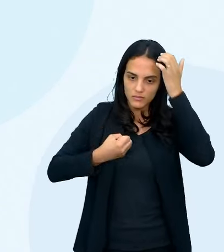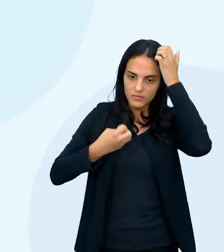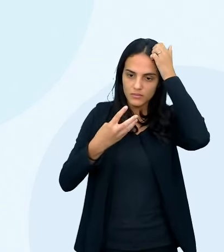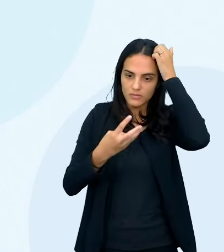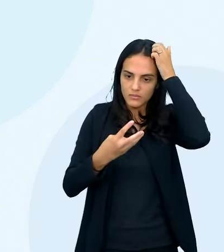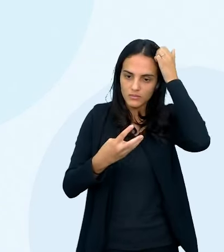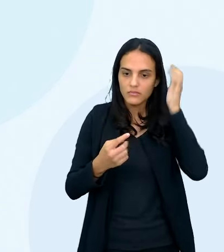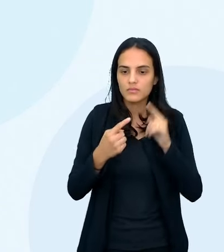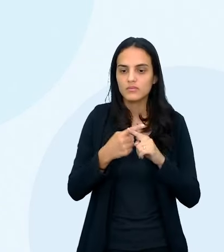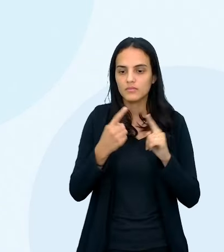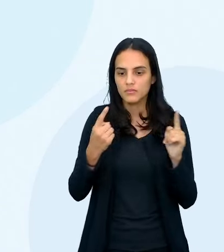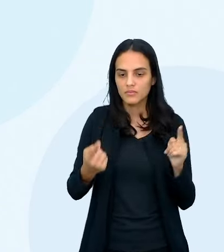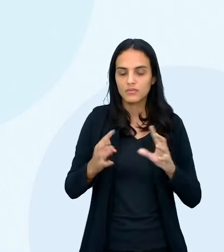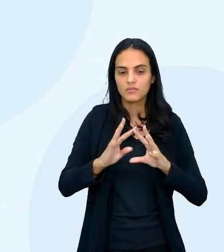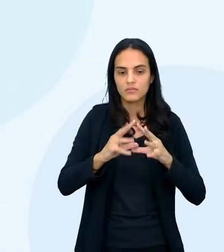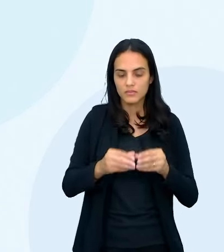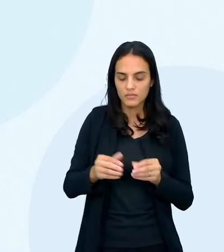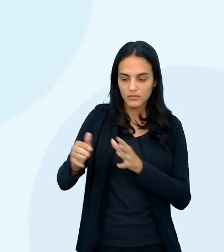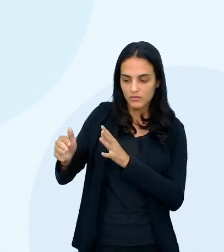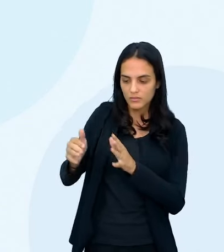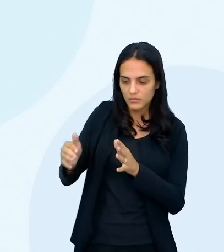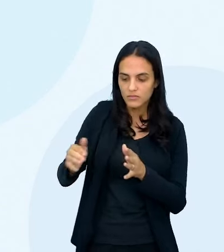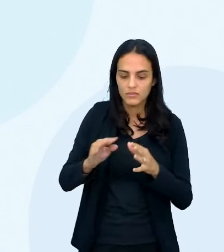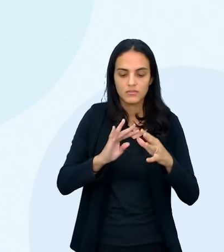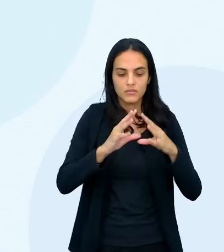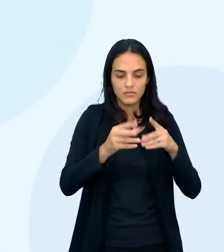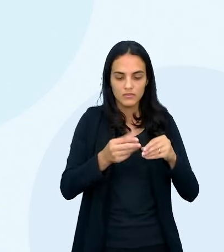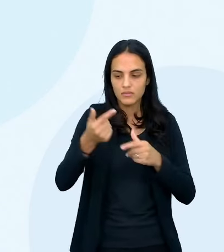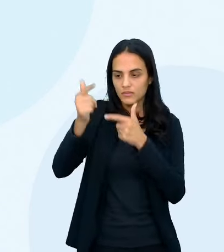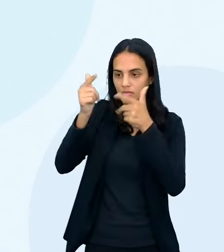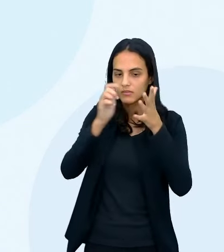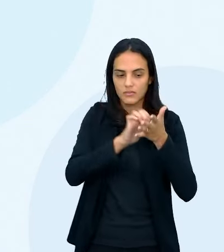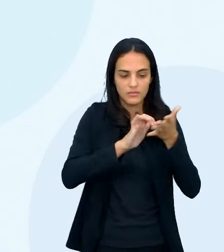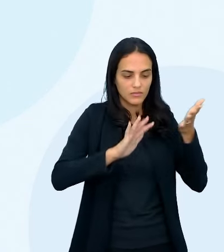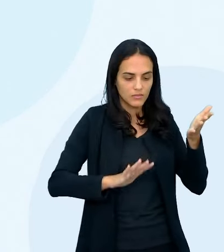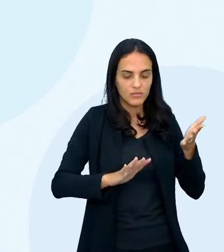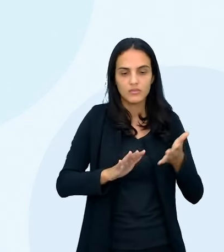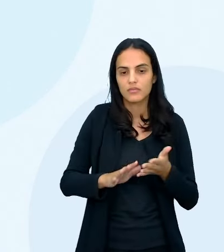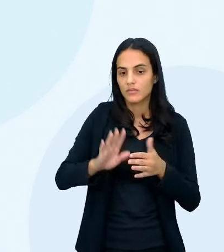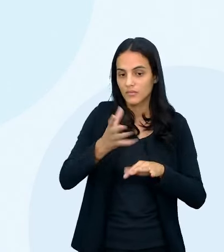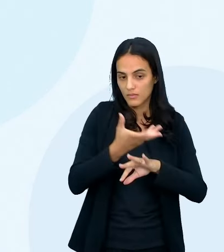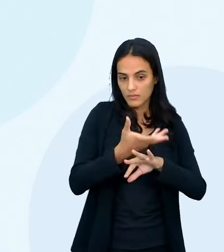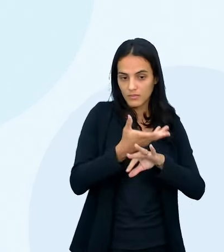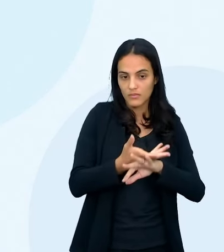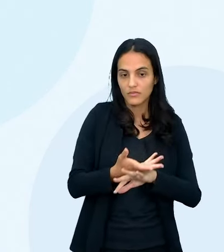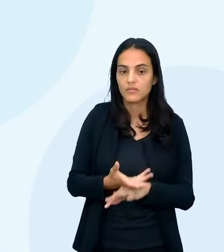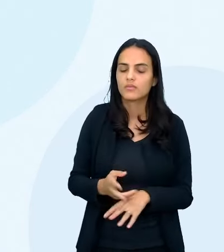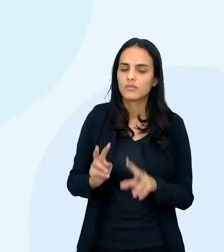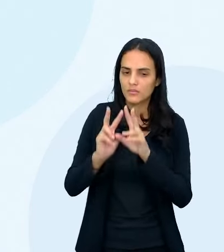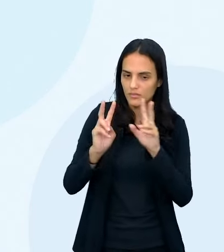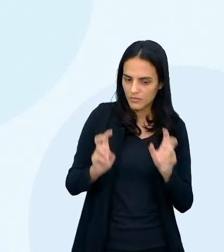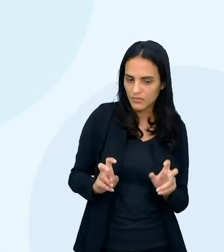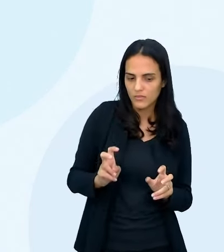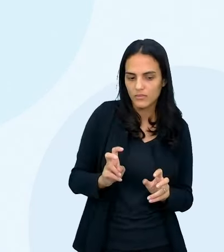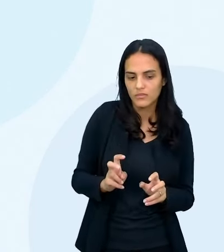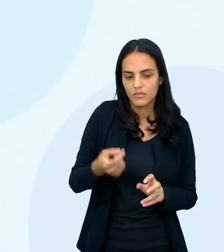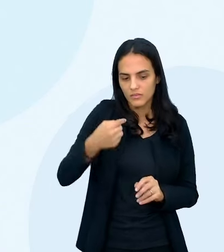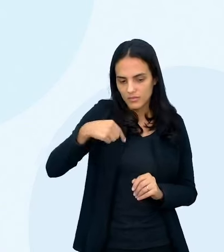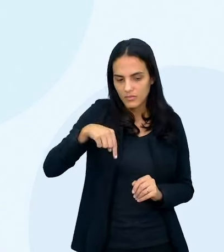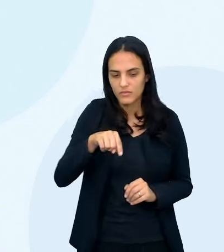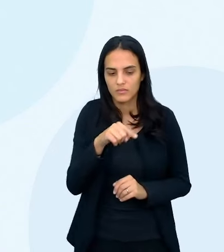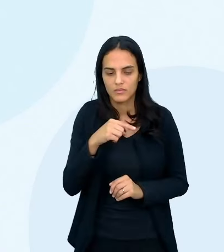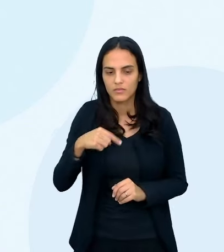né? Mas assim, todos os momentos, em todas as outras atividades e dentro desses componentes, a questão da gente tá